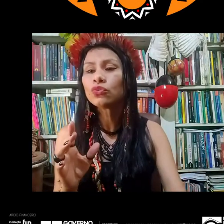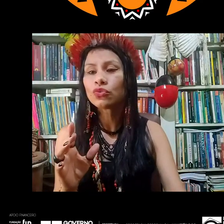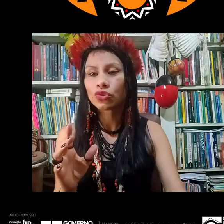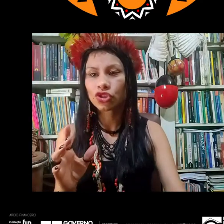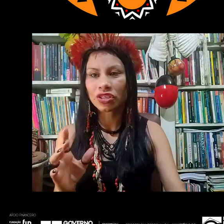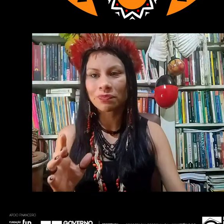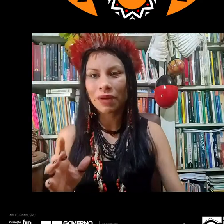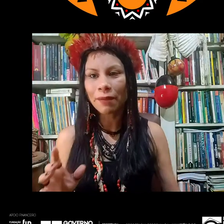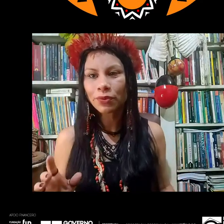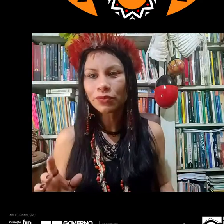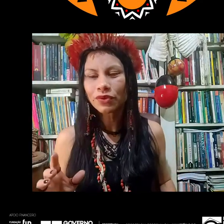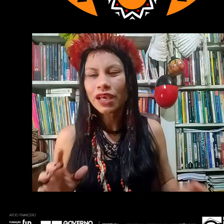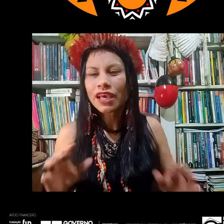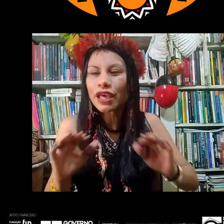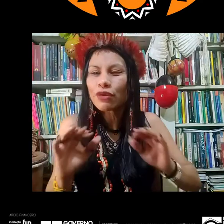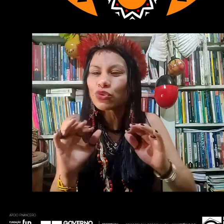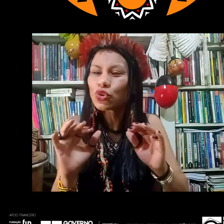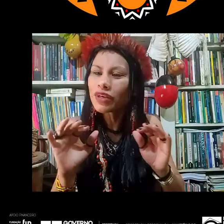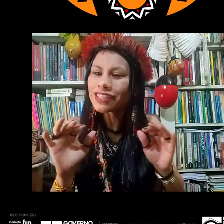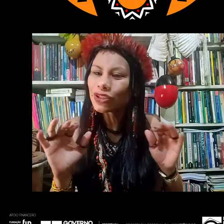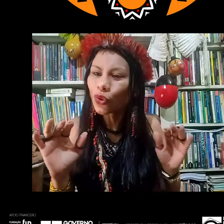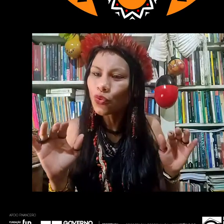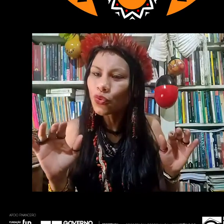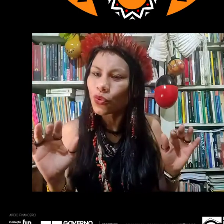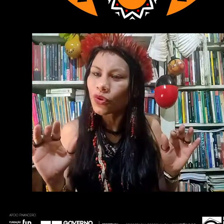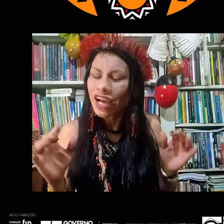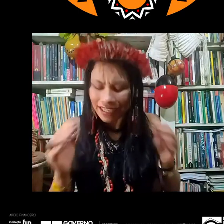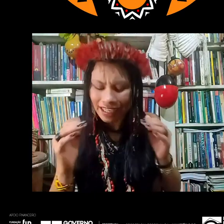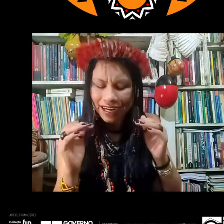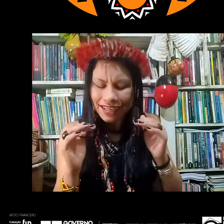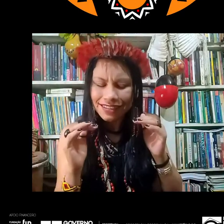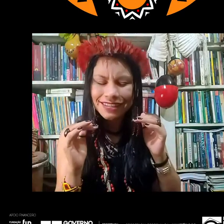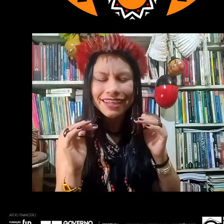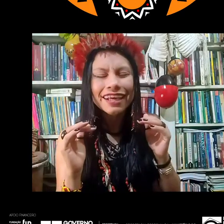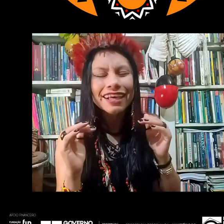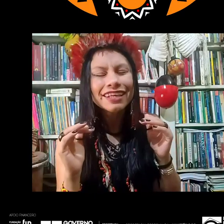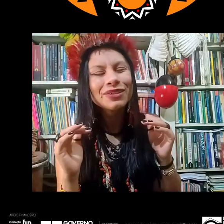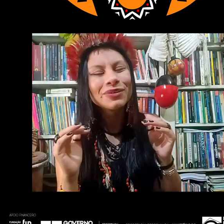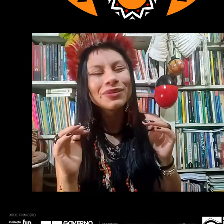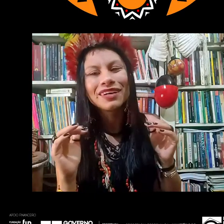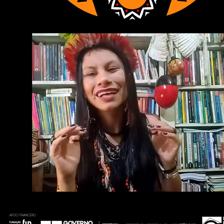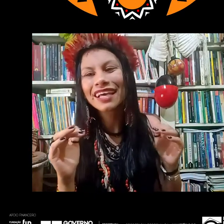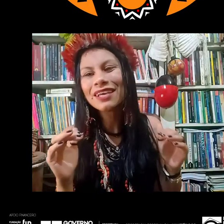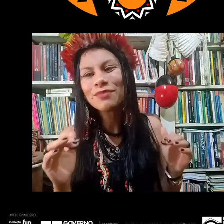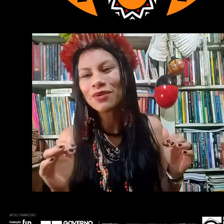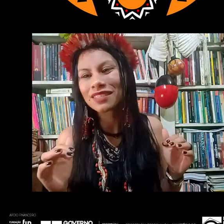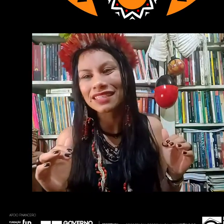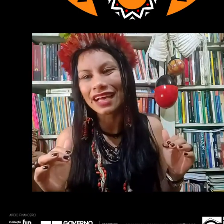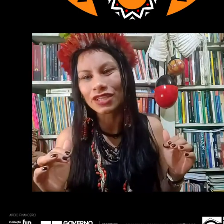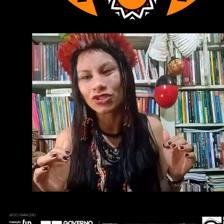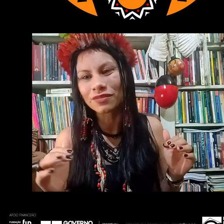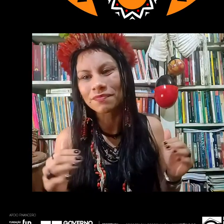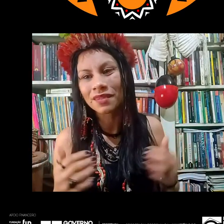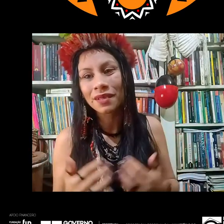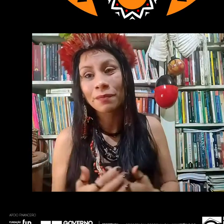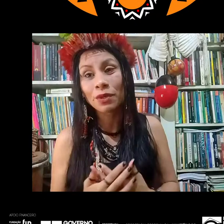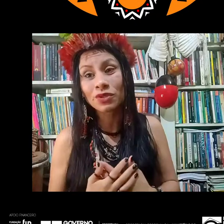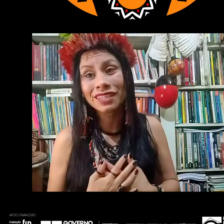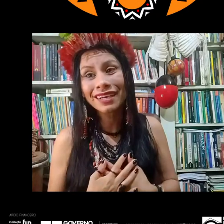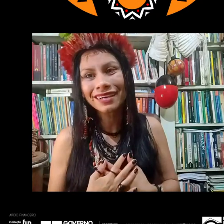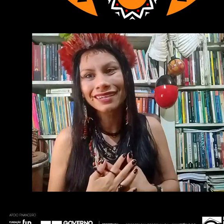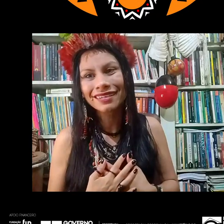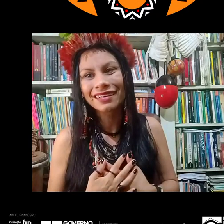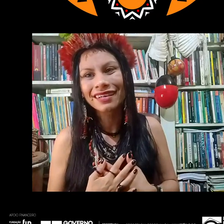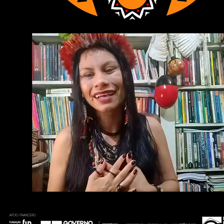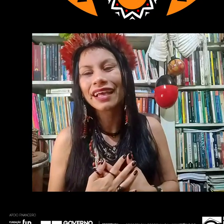urucum, jenipapo. Eu sou esse tronco que cresce sereno em meio à cidade.